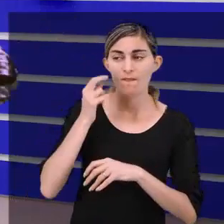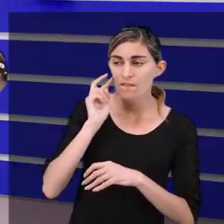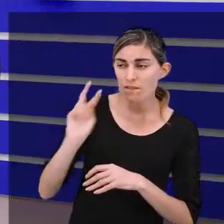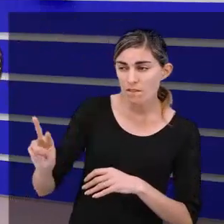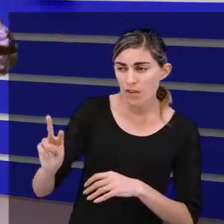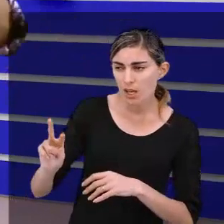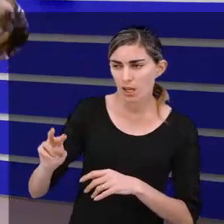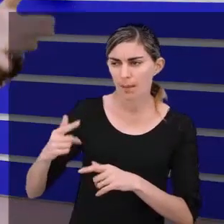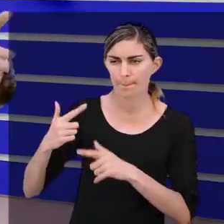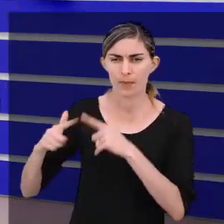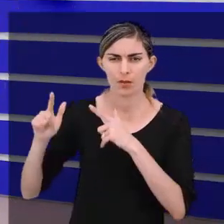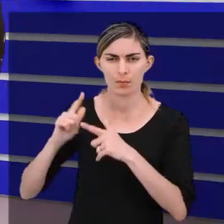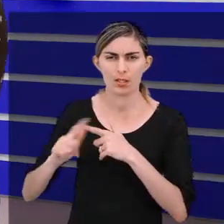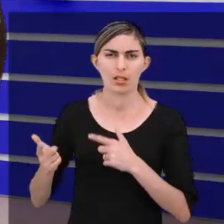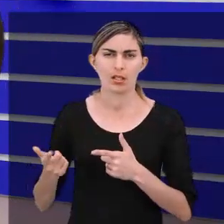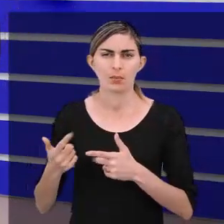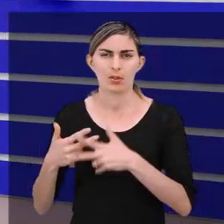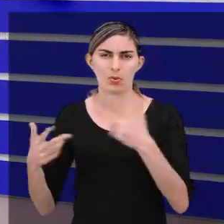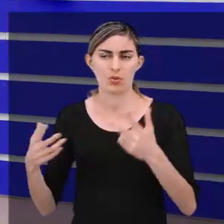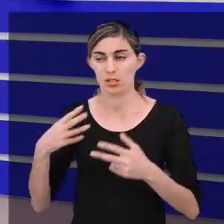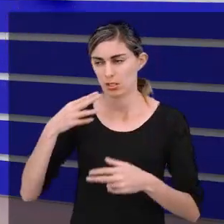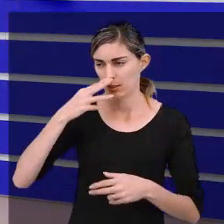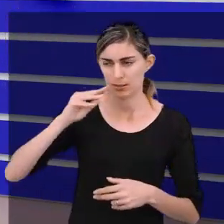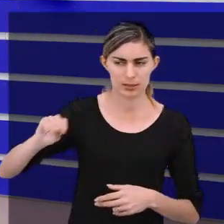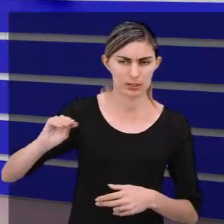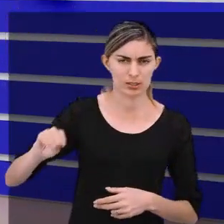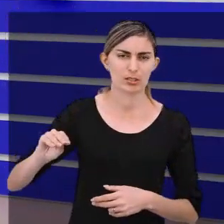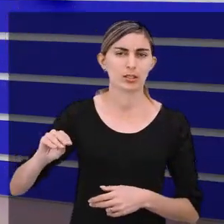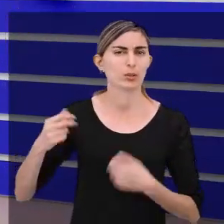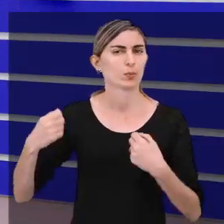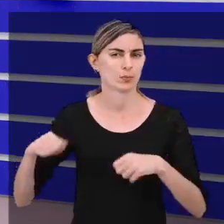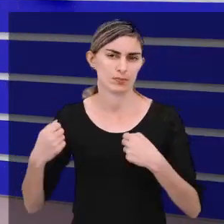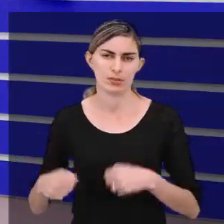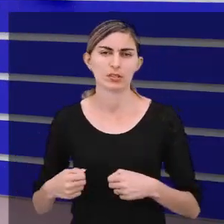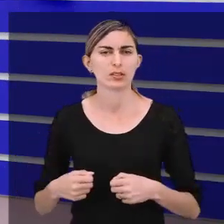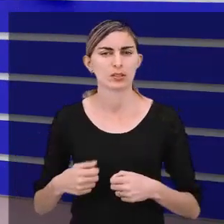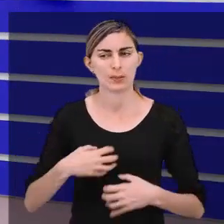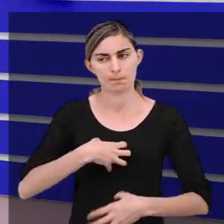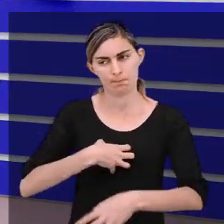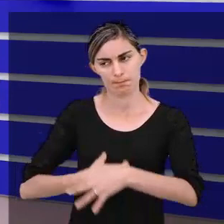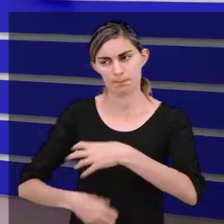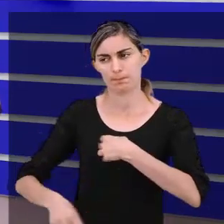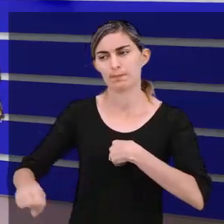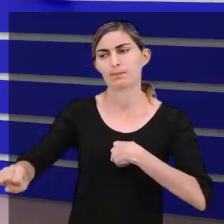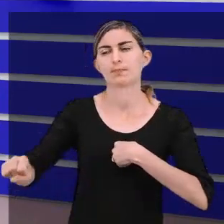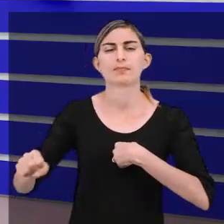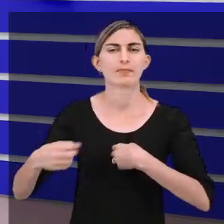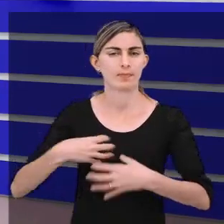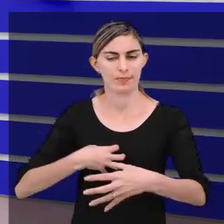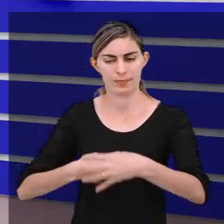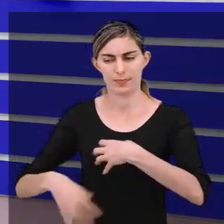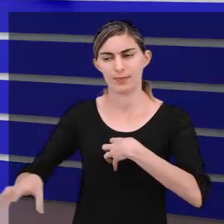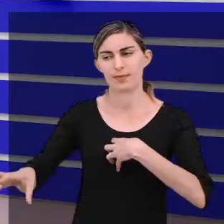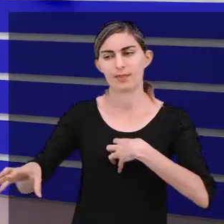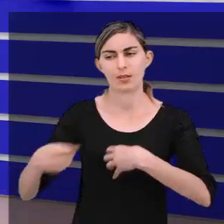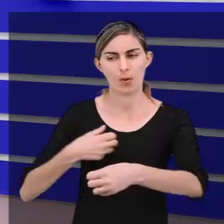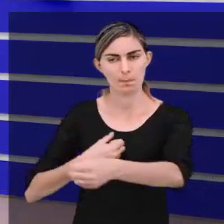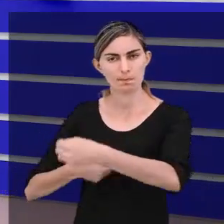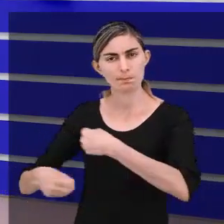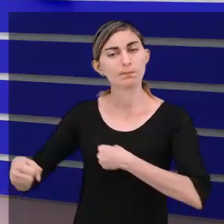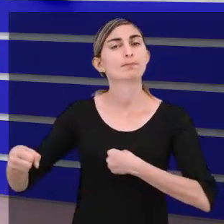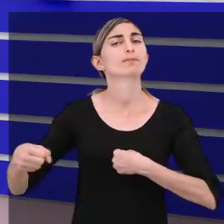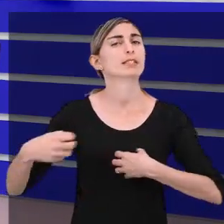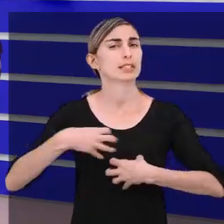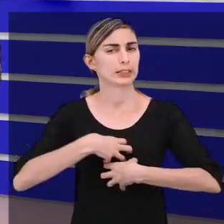uma condição insegura, um ato inseguro e ignorar. Não pode, tem que empatizar. Né? Então, a empatia, que é essa capacidade da gente se colocar no lugar do